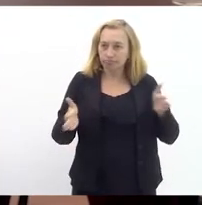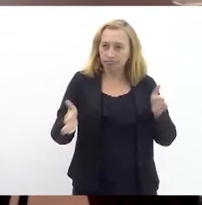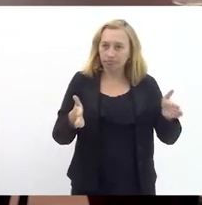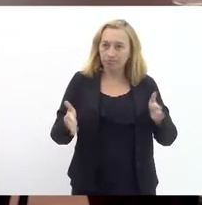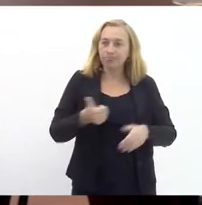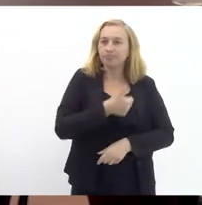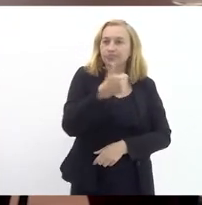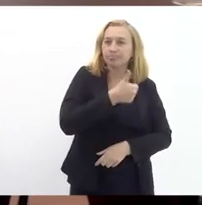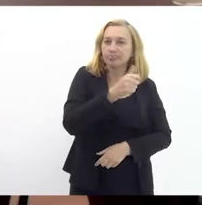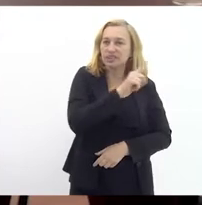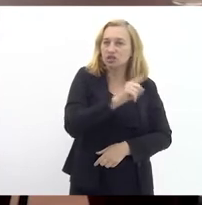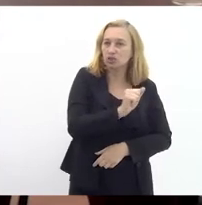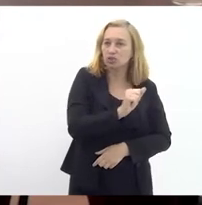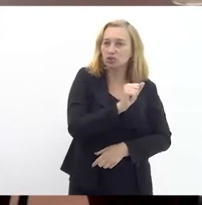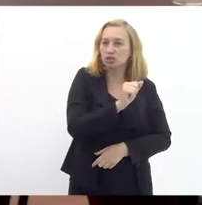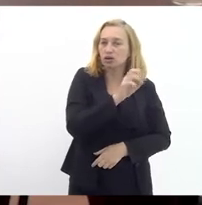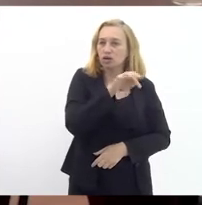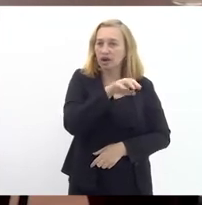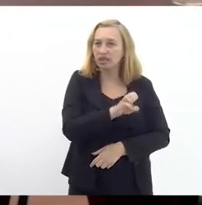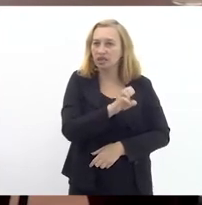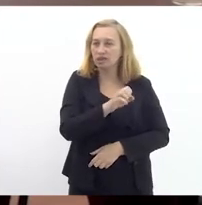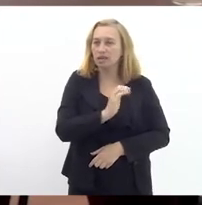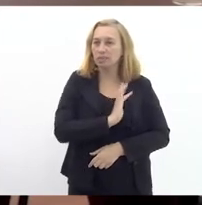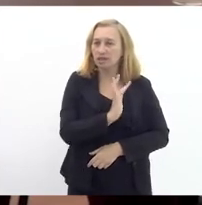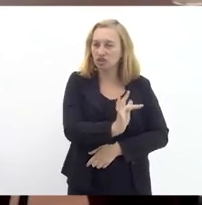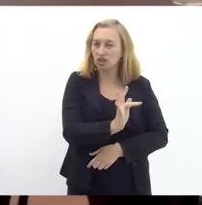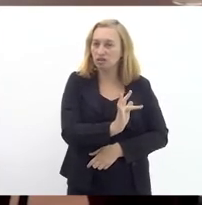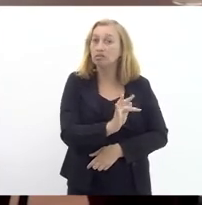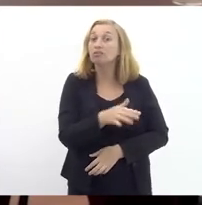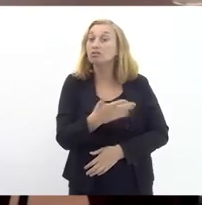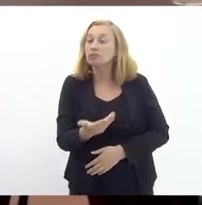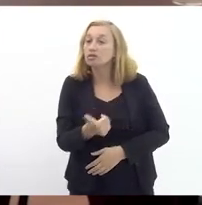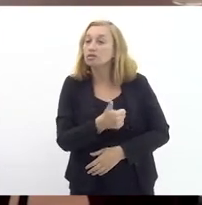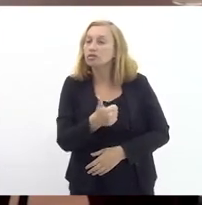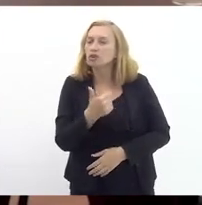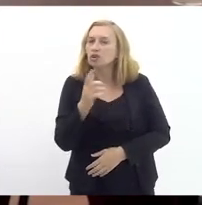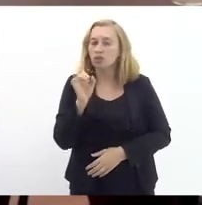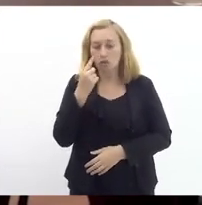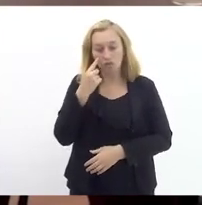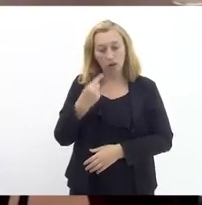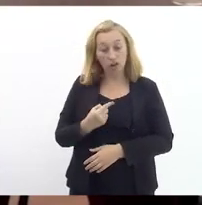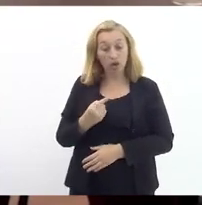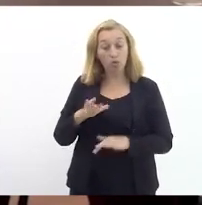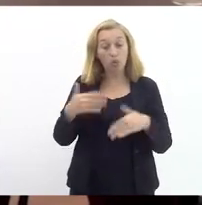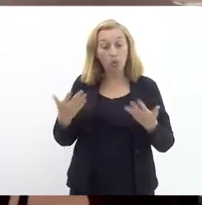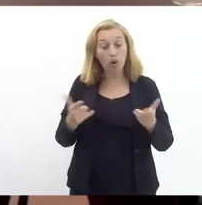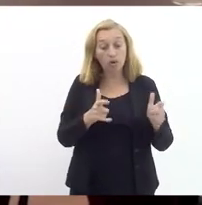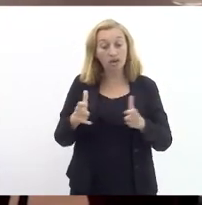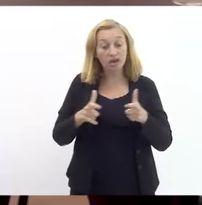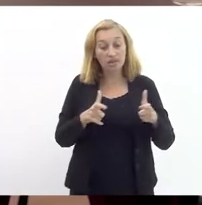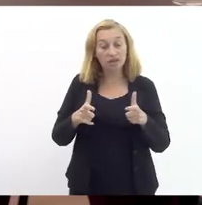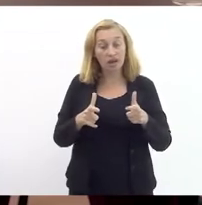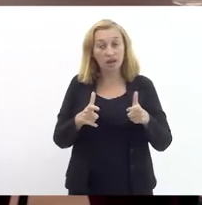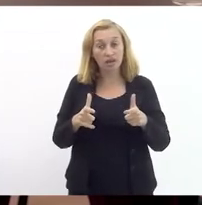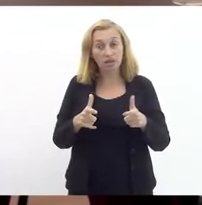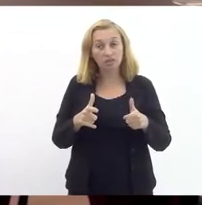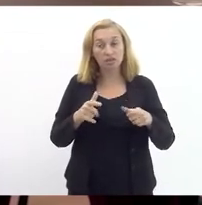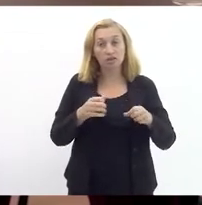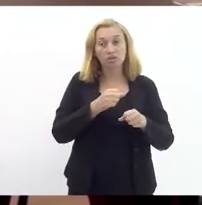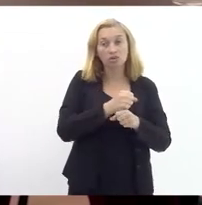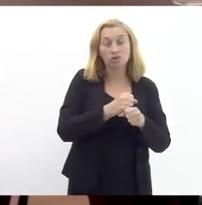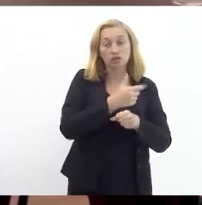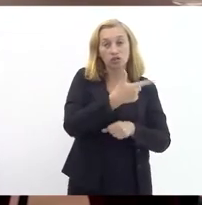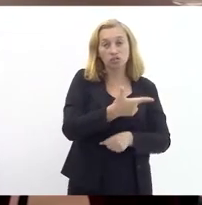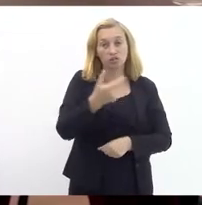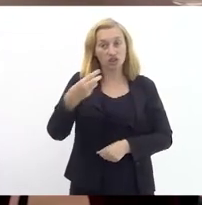são a Zona Oeste e a Baixada? Só um minuto que eu tenho aqui, quais são as que já nós temos em